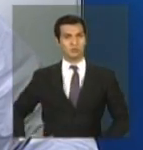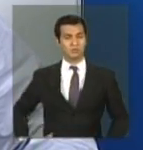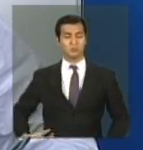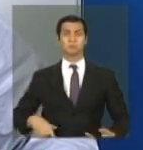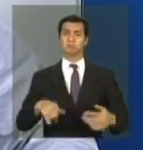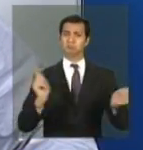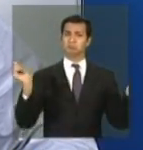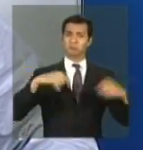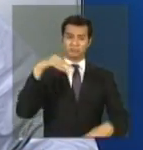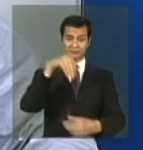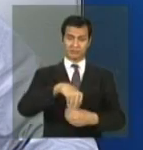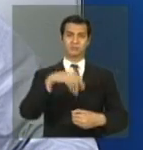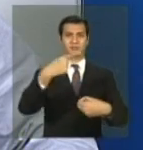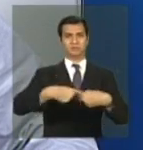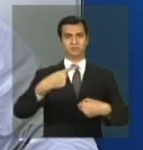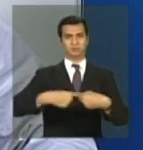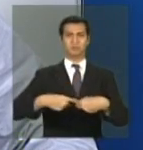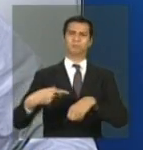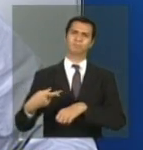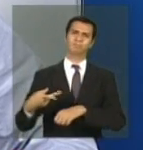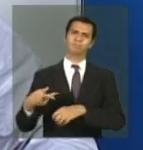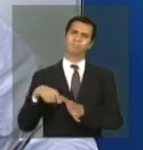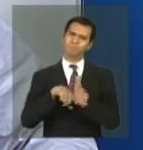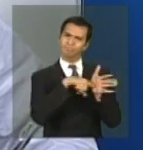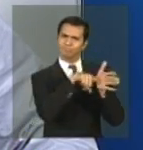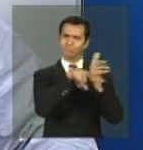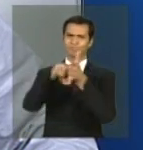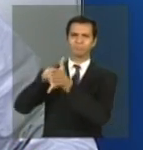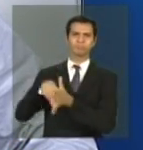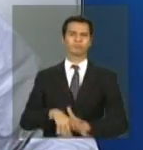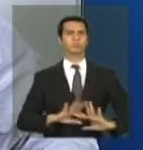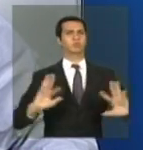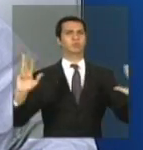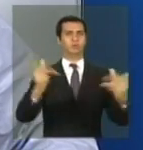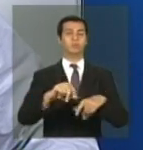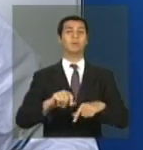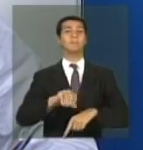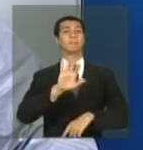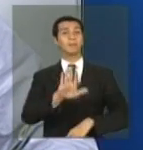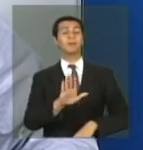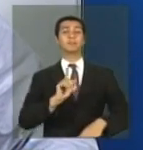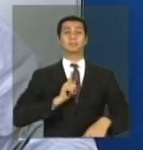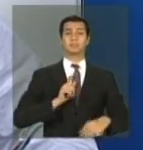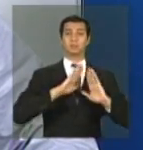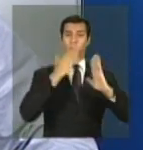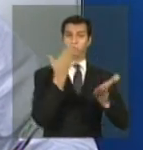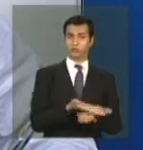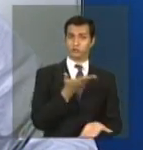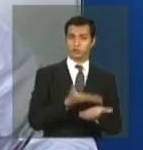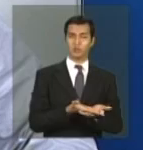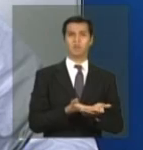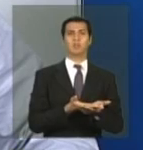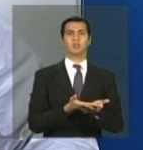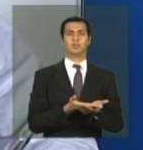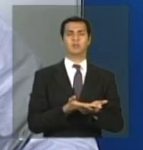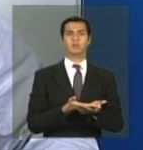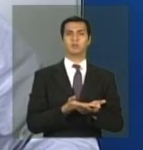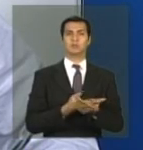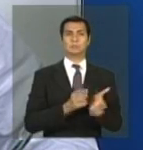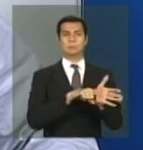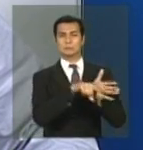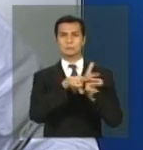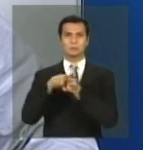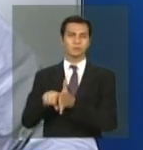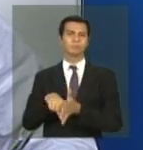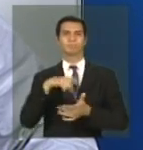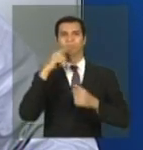município. Quando a busca nas escolas, a busca da educação nas escolas ainda não dá conta de tudo,